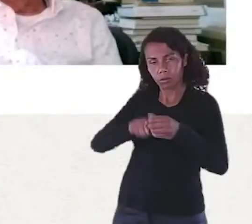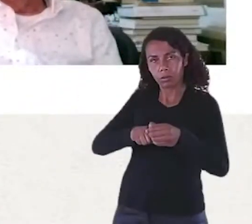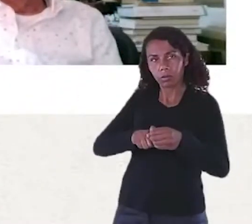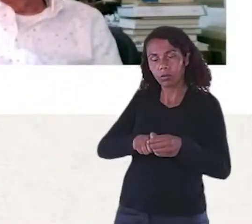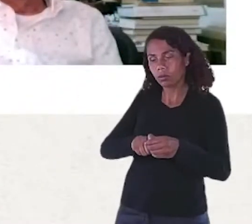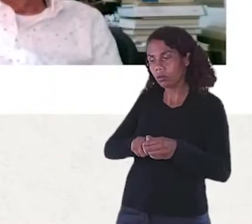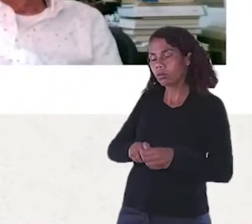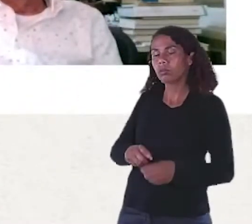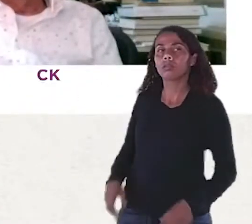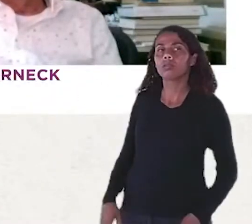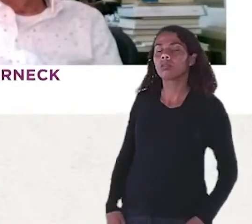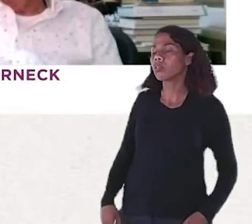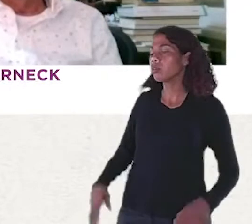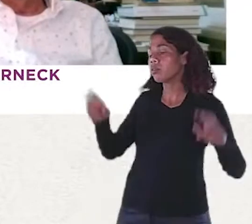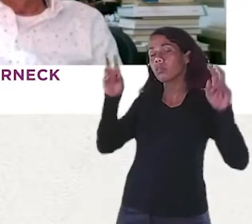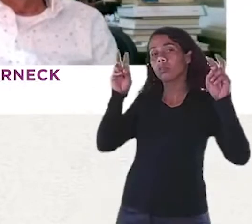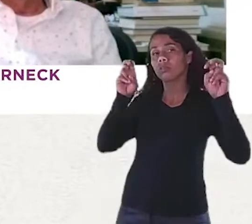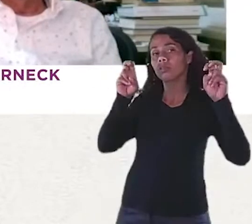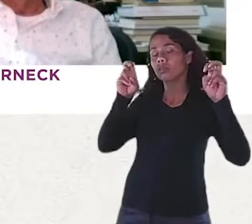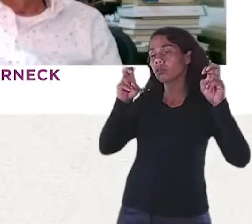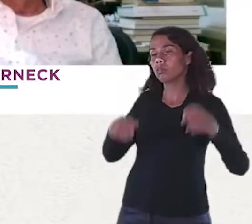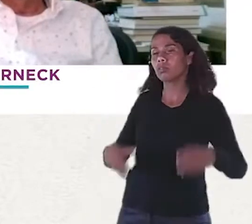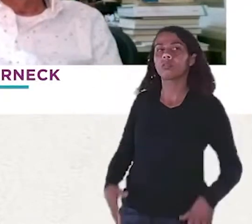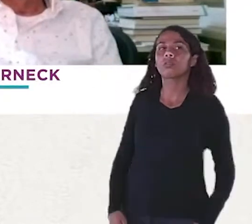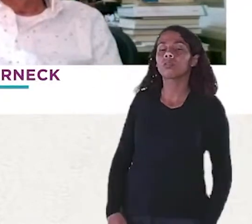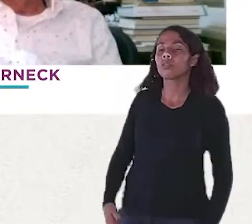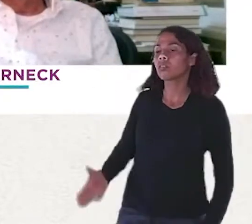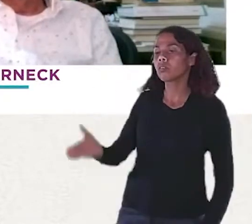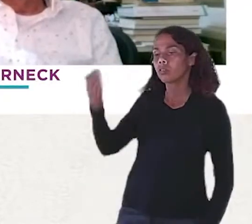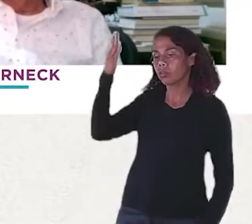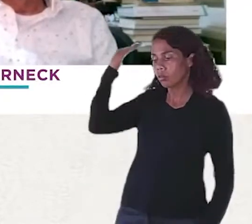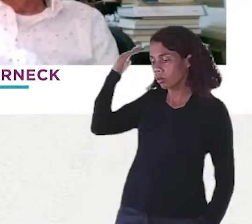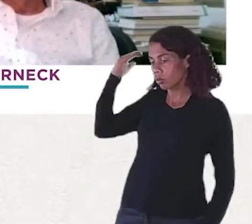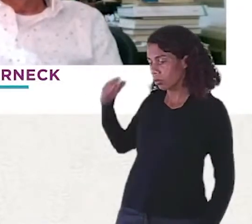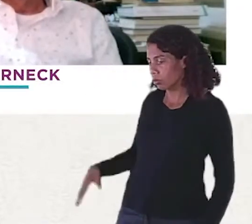da primeira turma do Colégio Estadual?